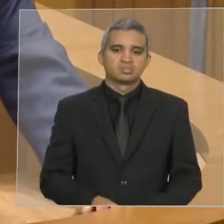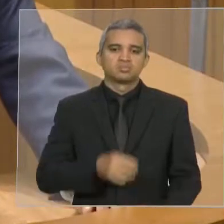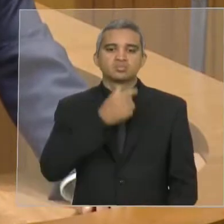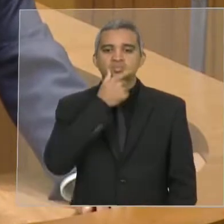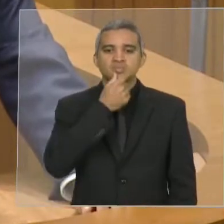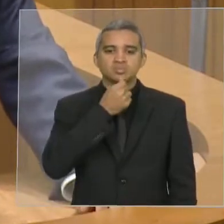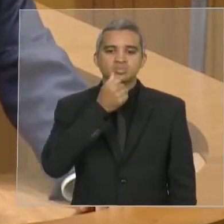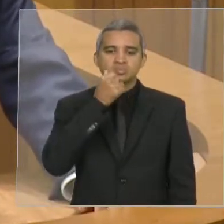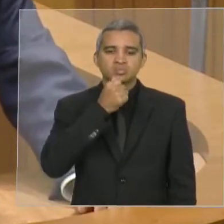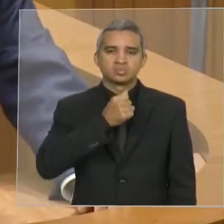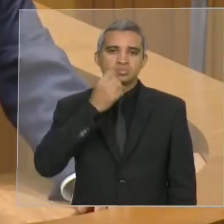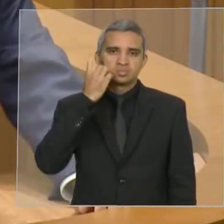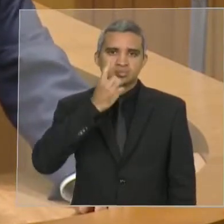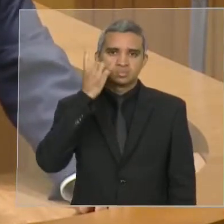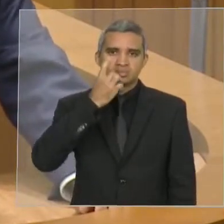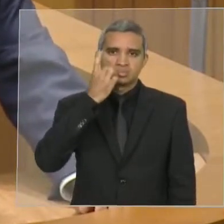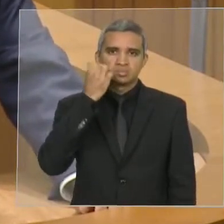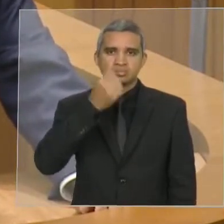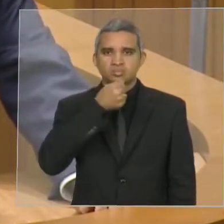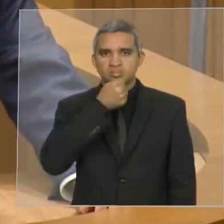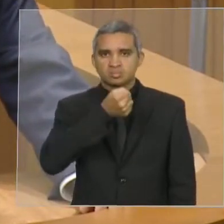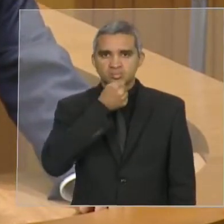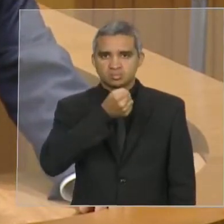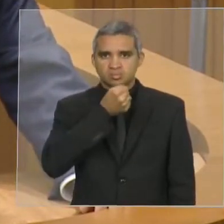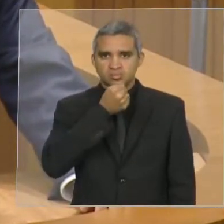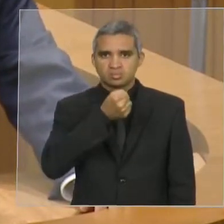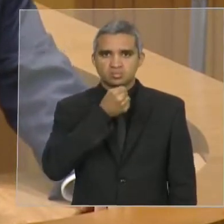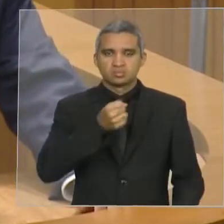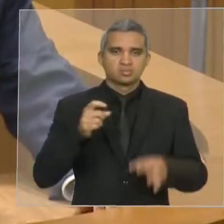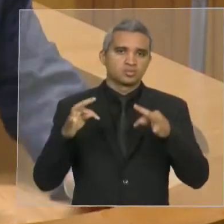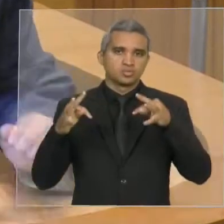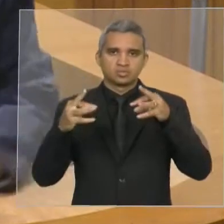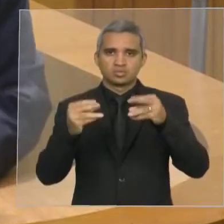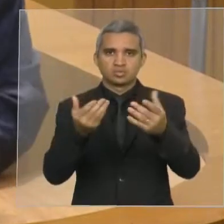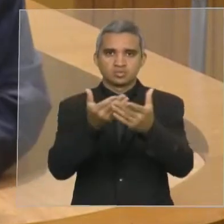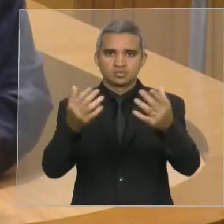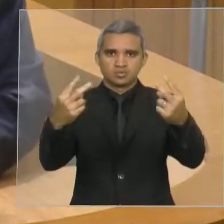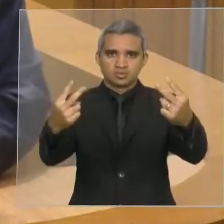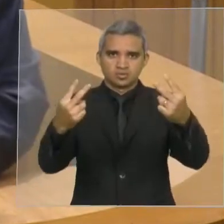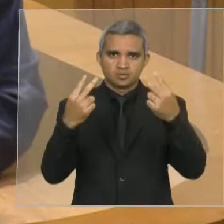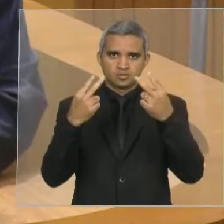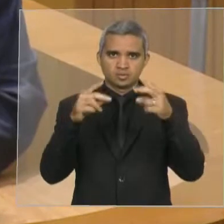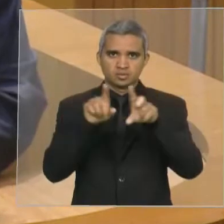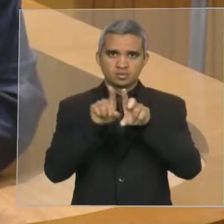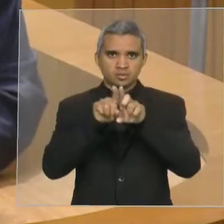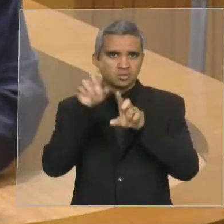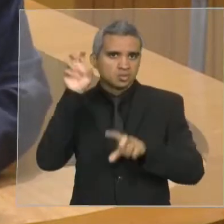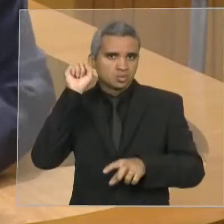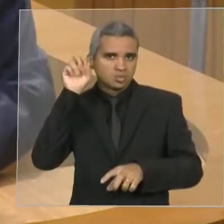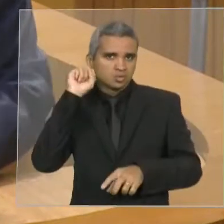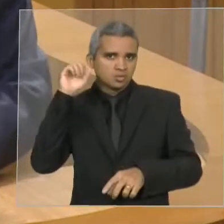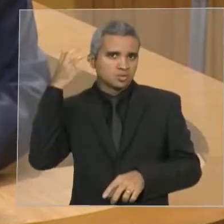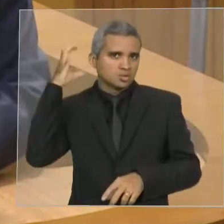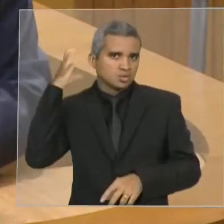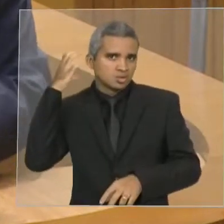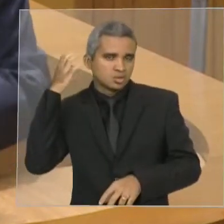senhoras deputadas, senhores deputados, imprensa, todos que nos ouvem e nos assistem pela Rádio e TV